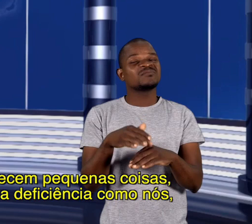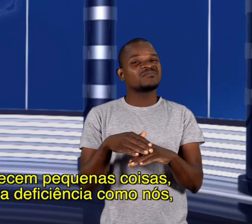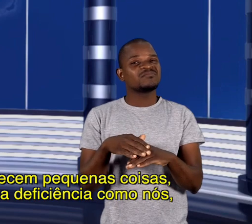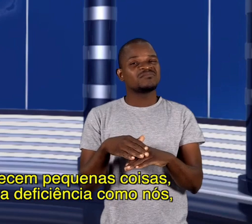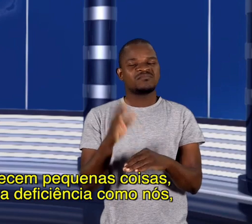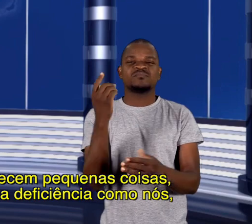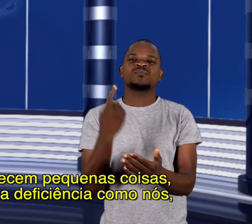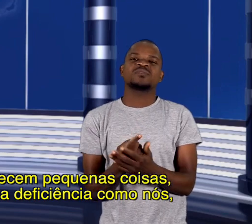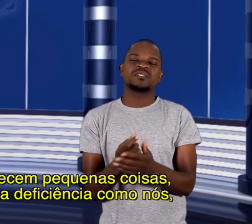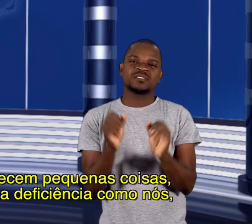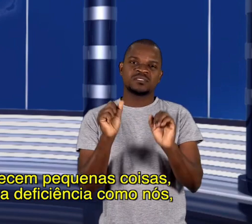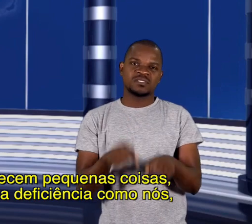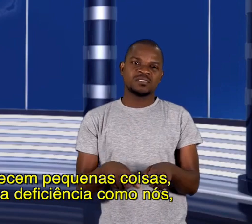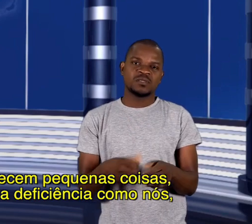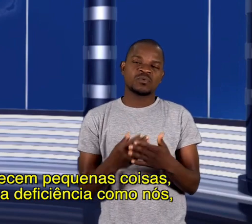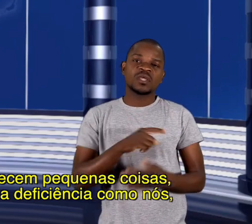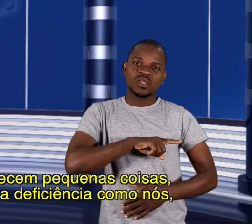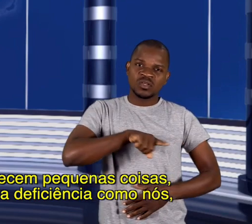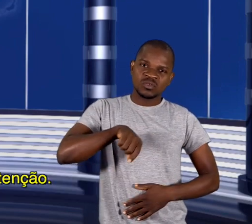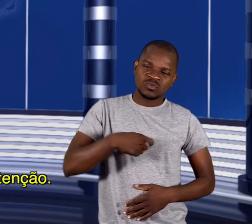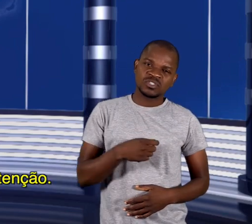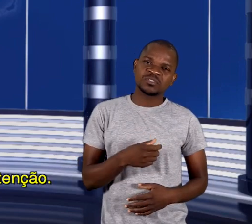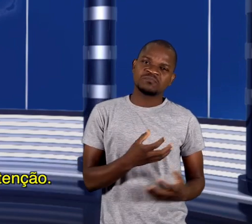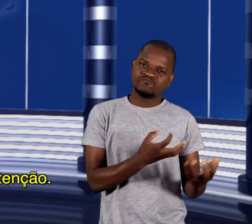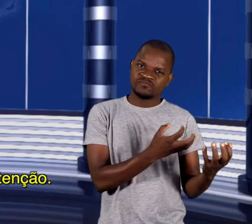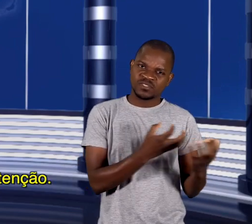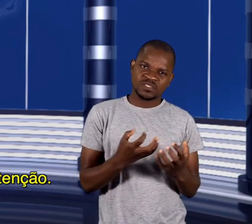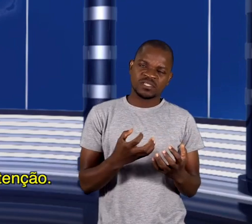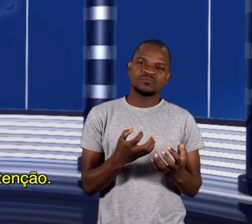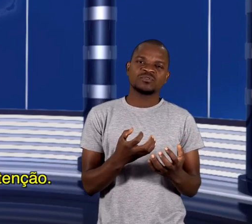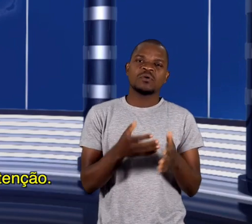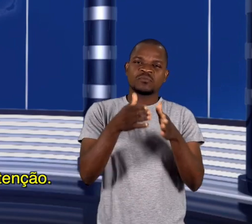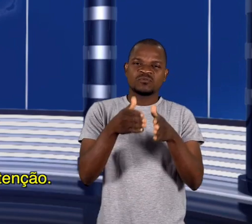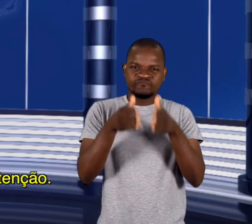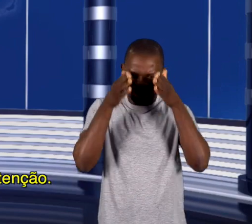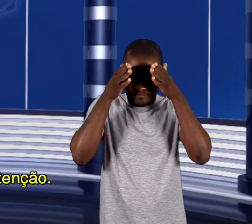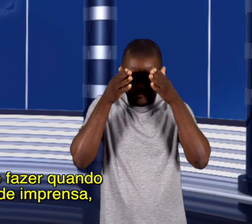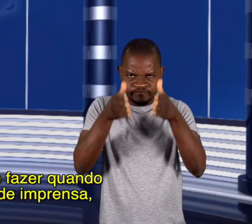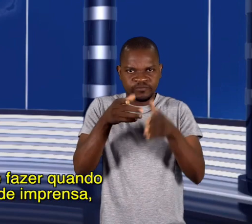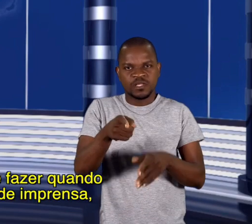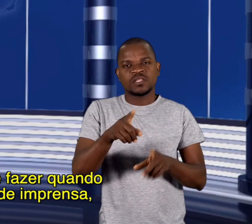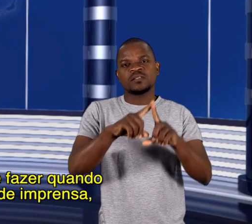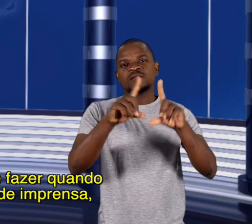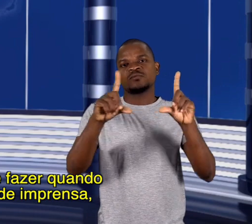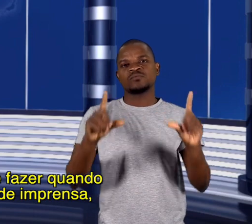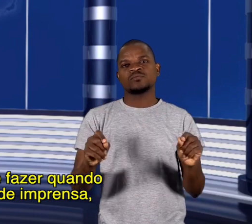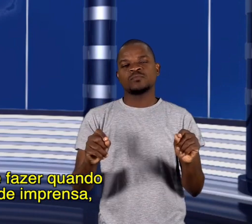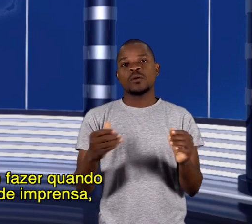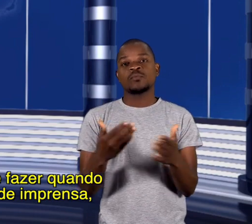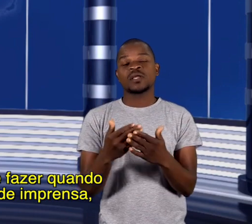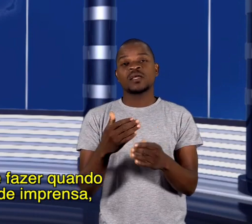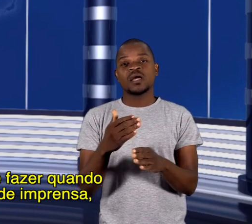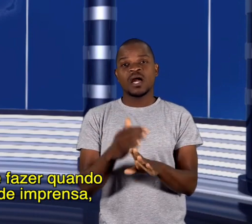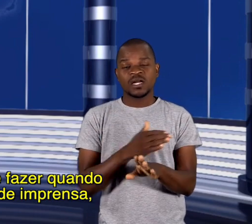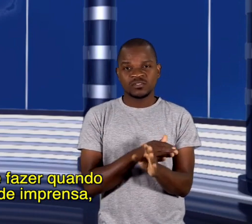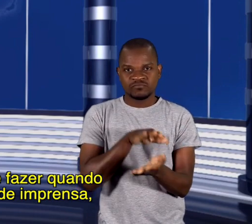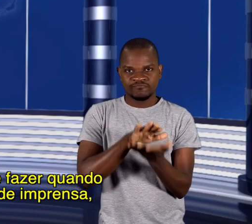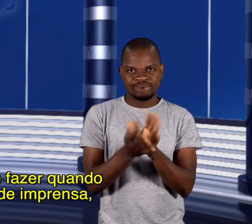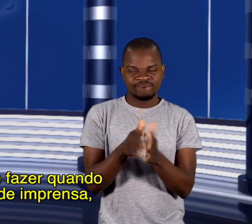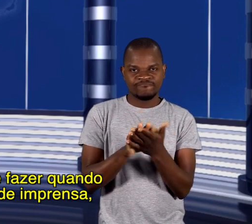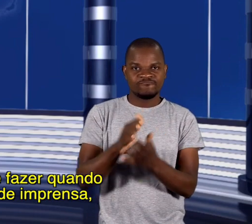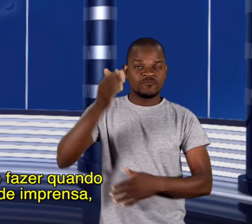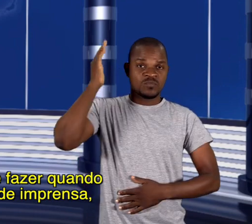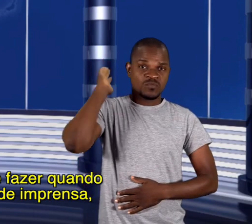grandes para quem lida com a deficiência como nós que sejam tidas em atenção a primeira coisa que tem que se fazer quando se vai dar o